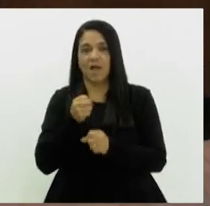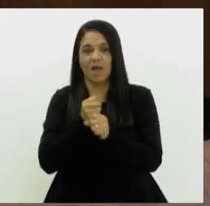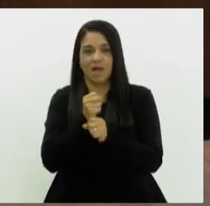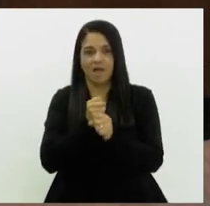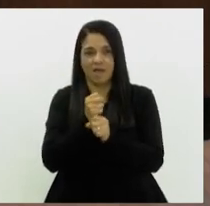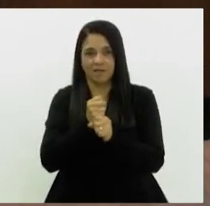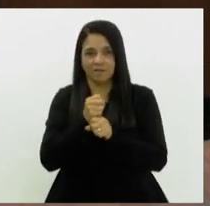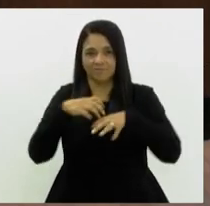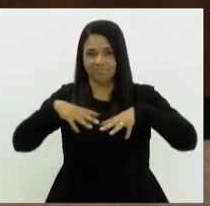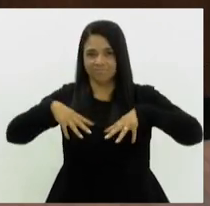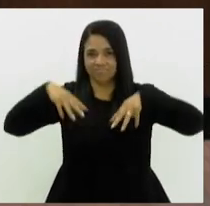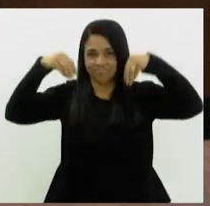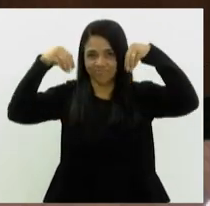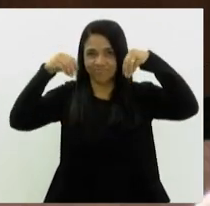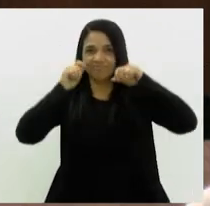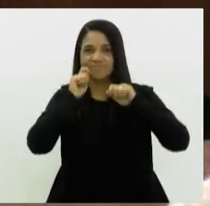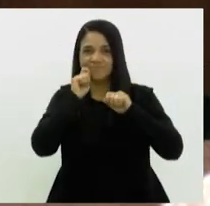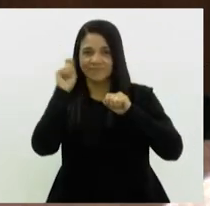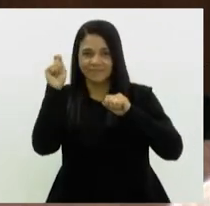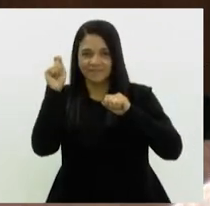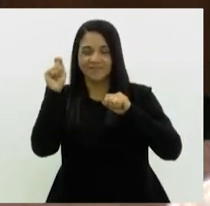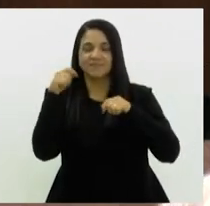Palácio Tiradentes. E a outra,